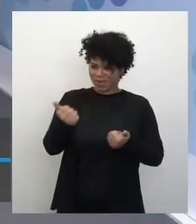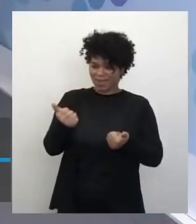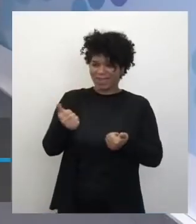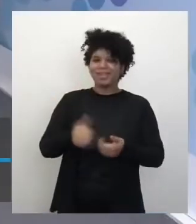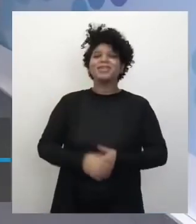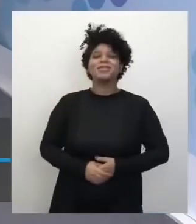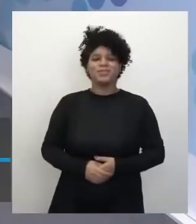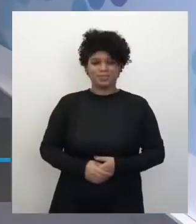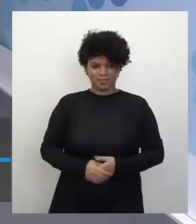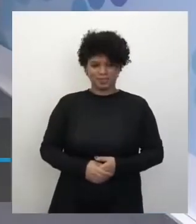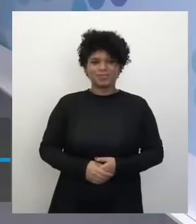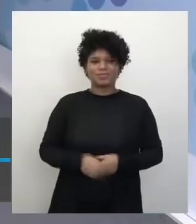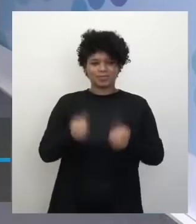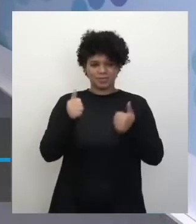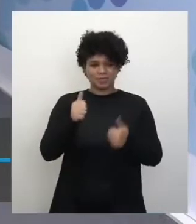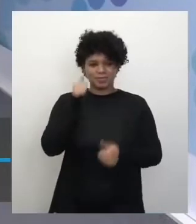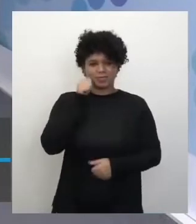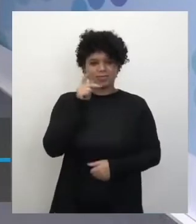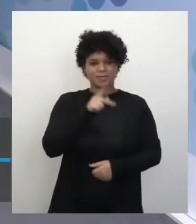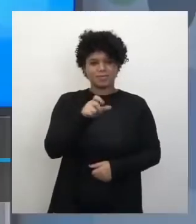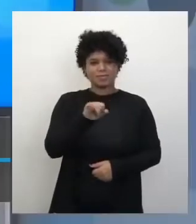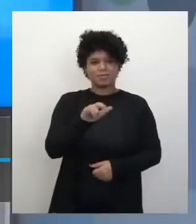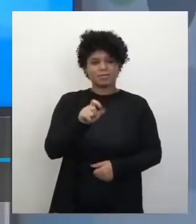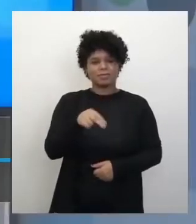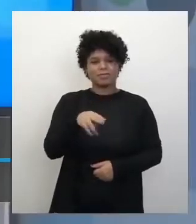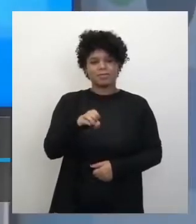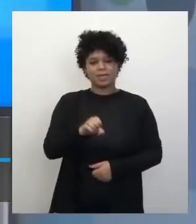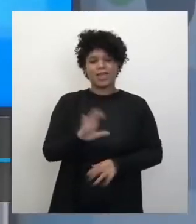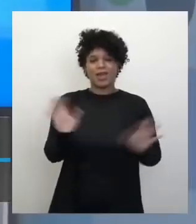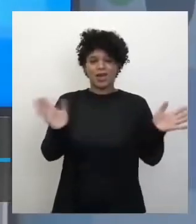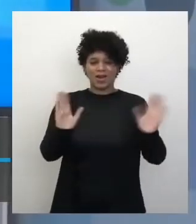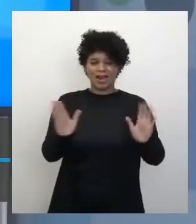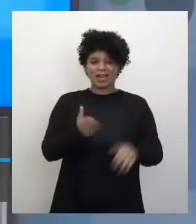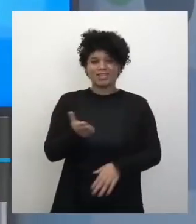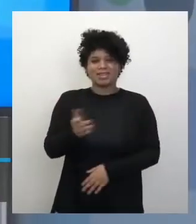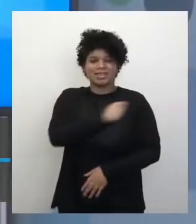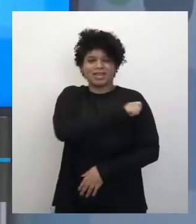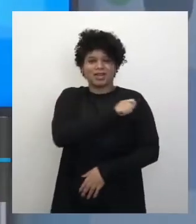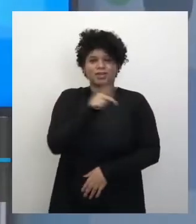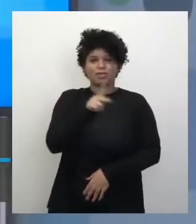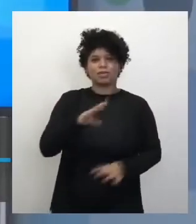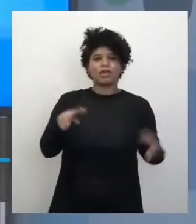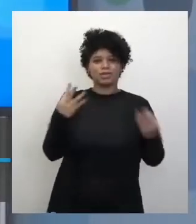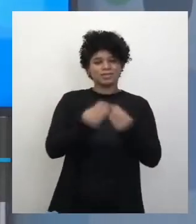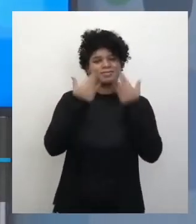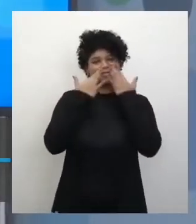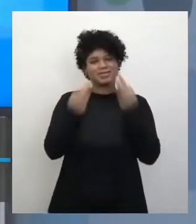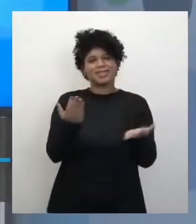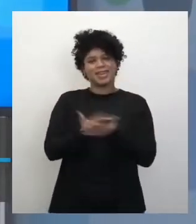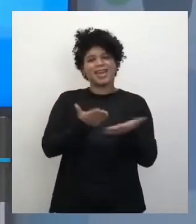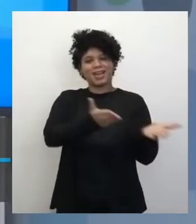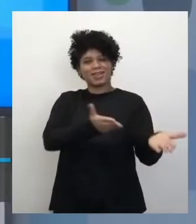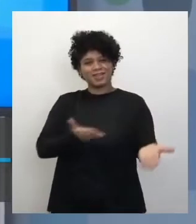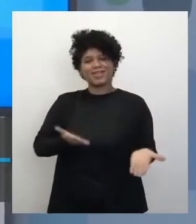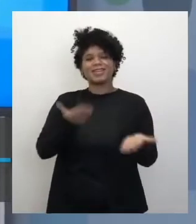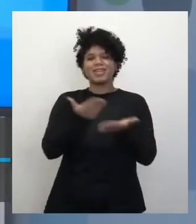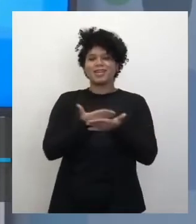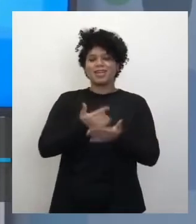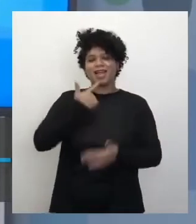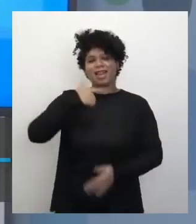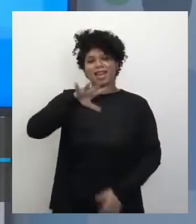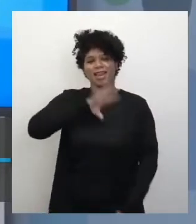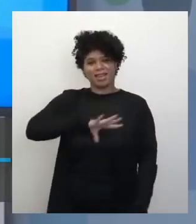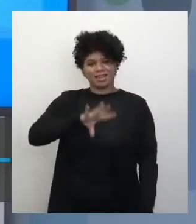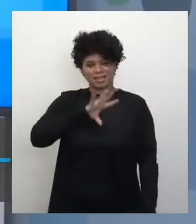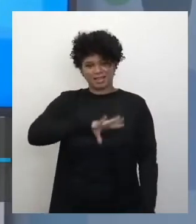Mauro? Tudo bem, professora Silene. Olá, alunos, professores, todos que estão ligados aí. Bem-vindos a mais uma aula de língua